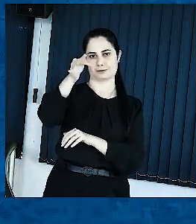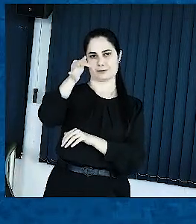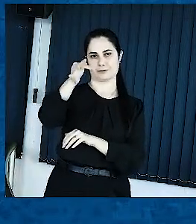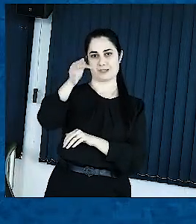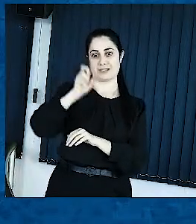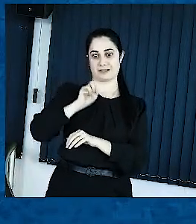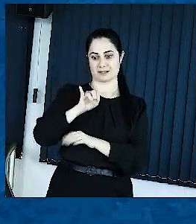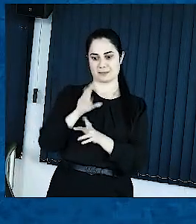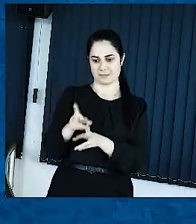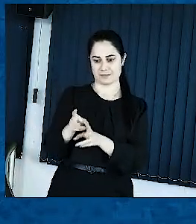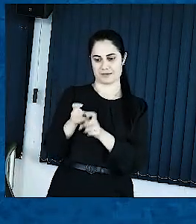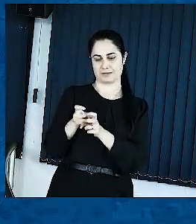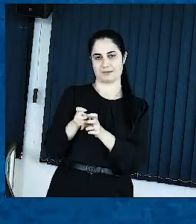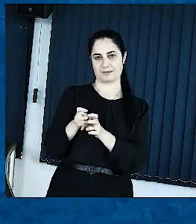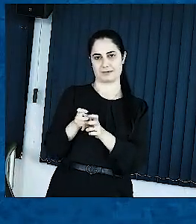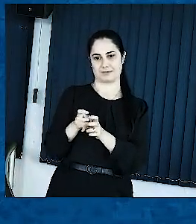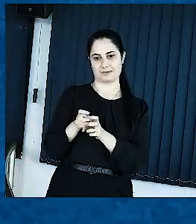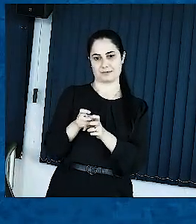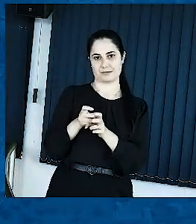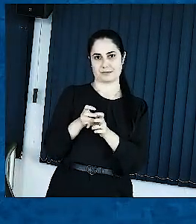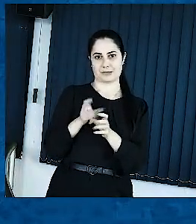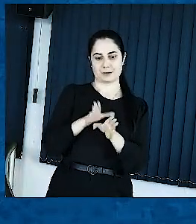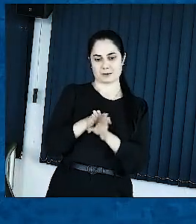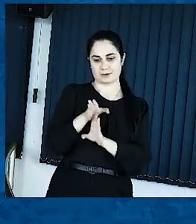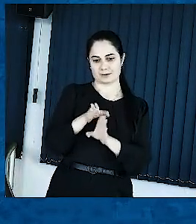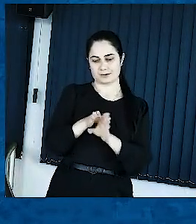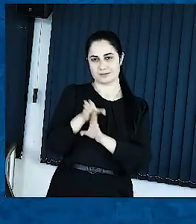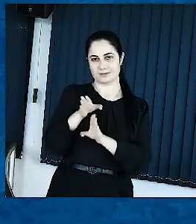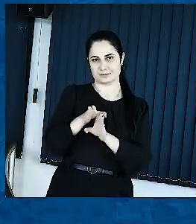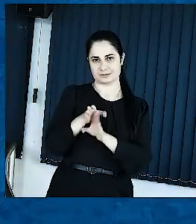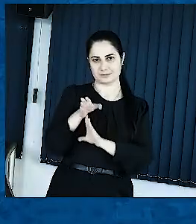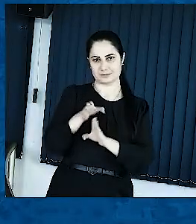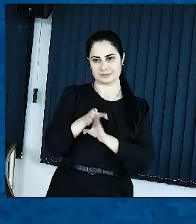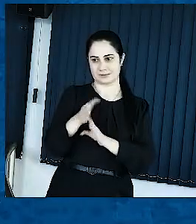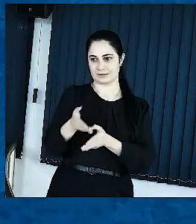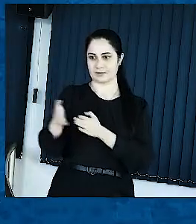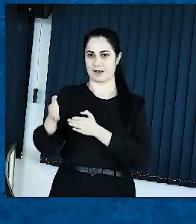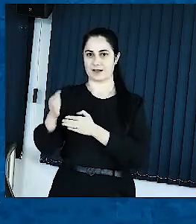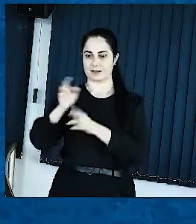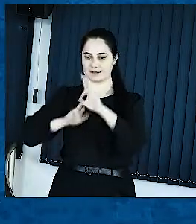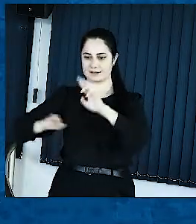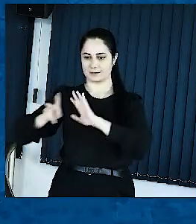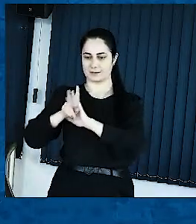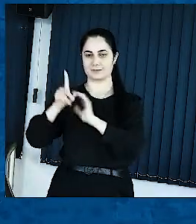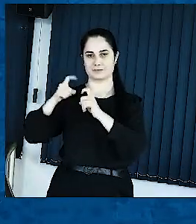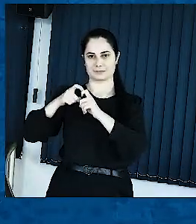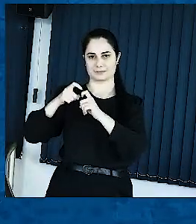quando eles percebem e quando eles encaminham essas crianças para a avaliação.